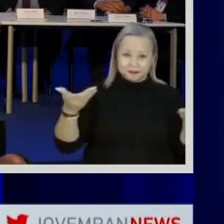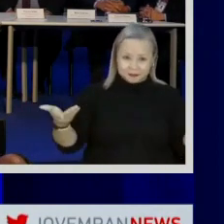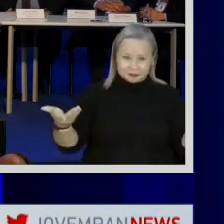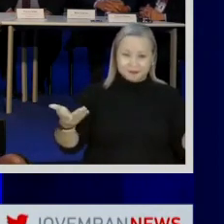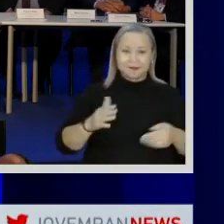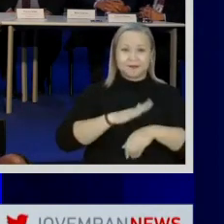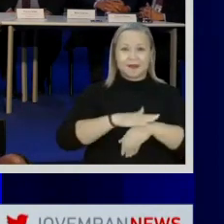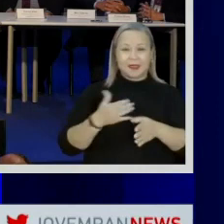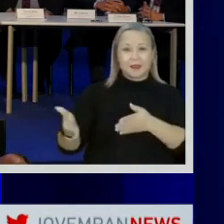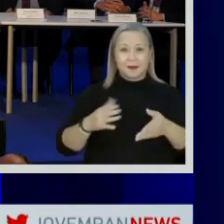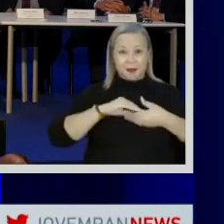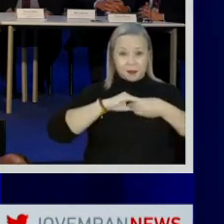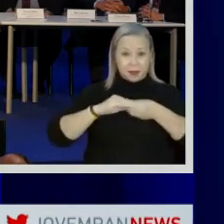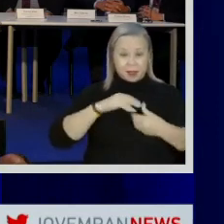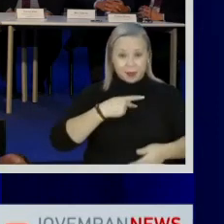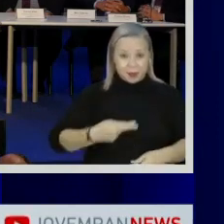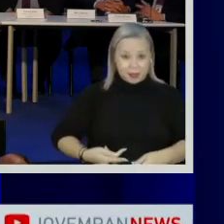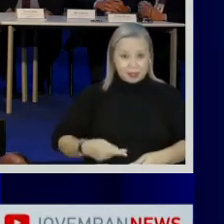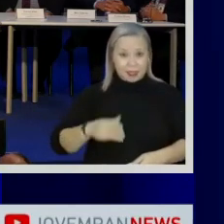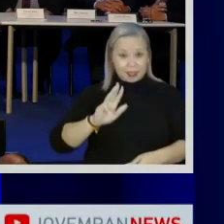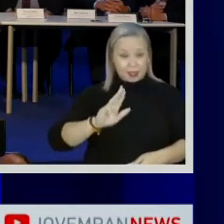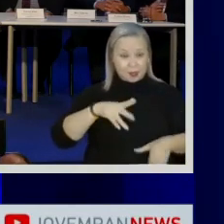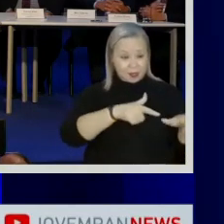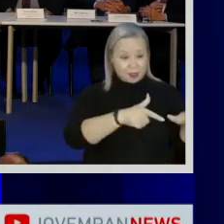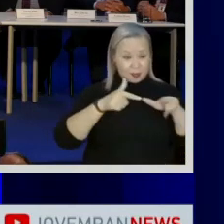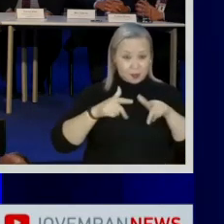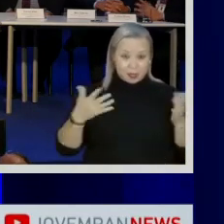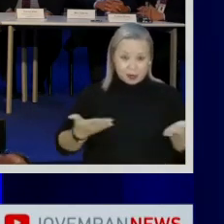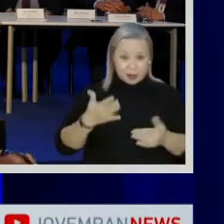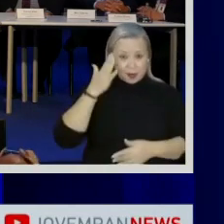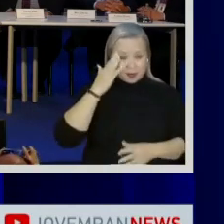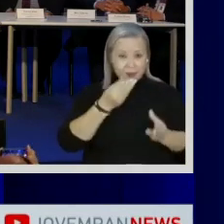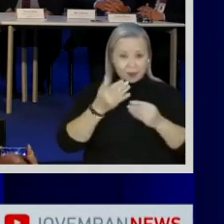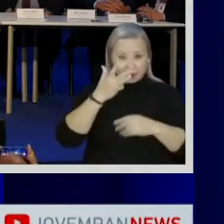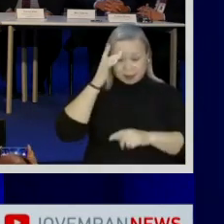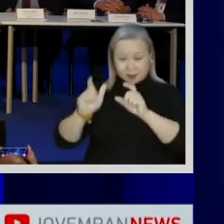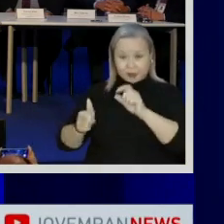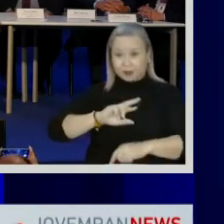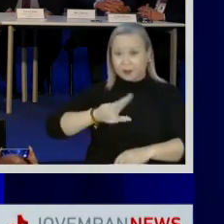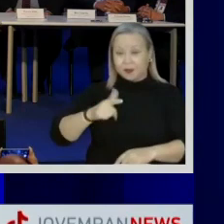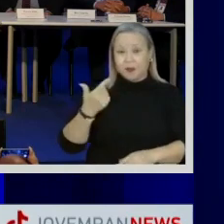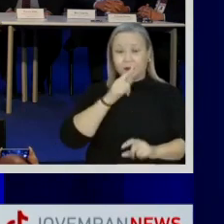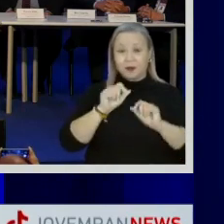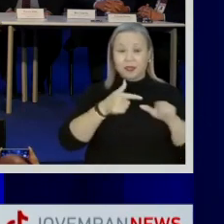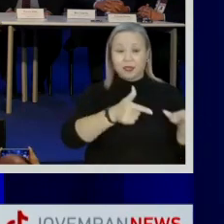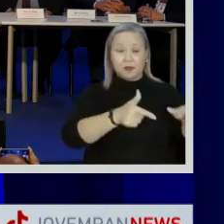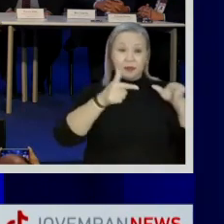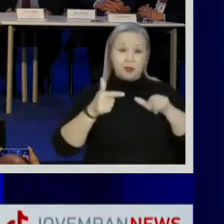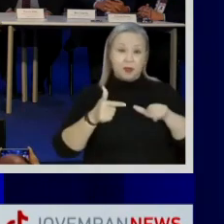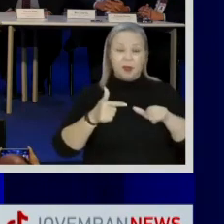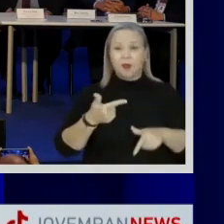a história debaixo do nosso nariz, na nossa frente, e apertemos o cinto, porque